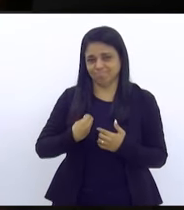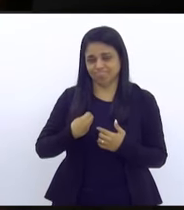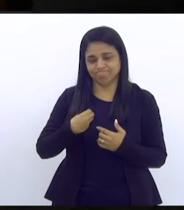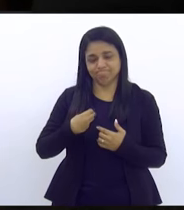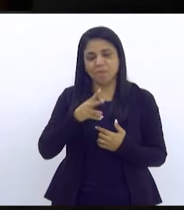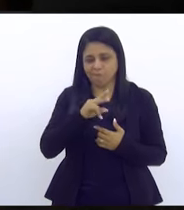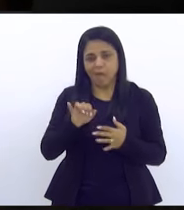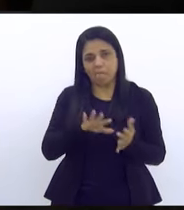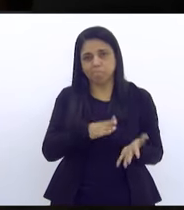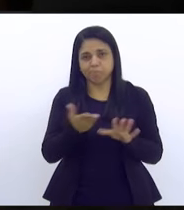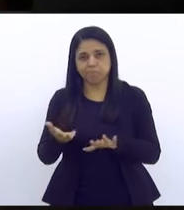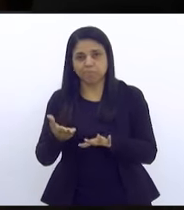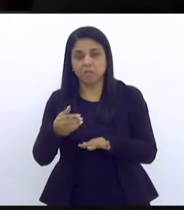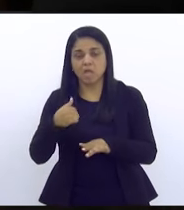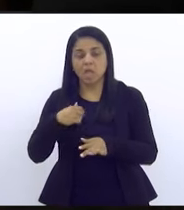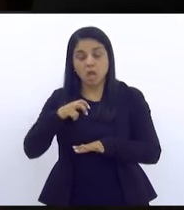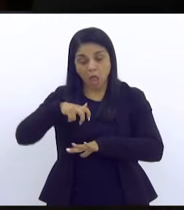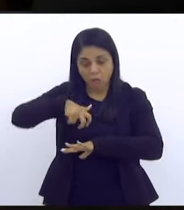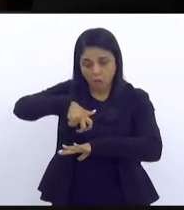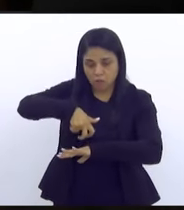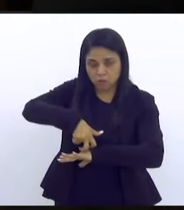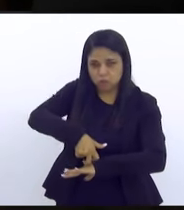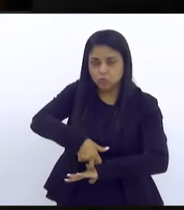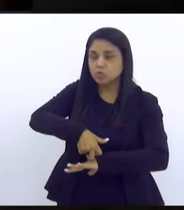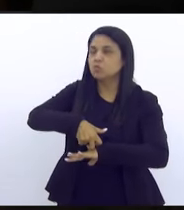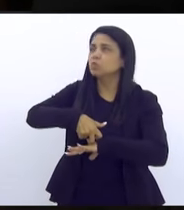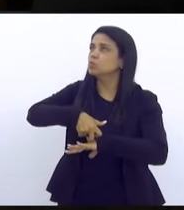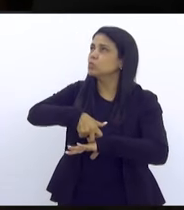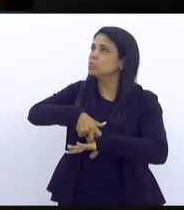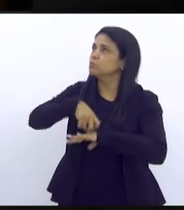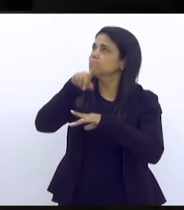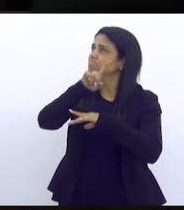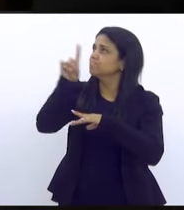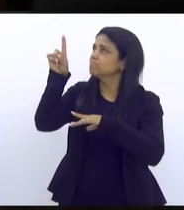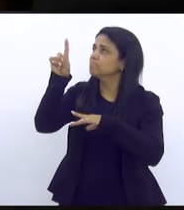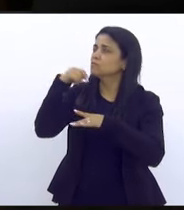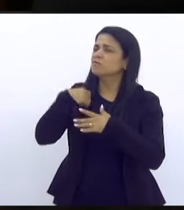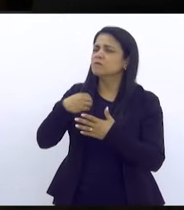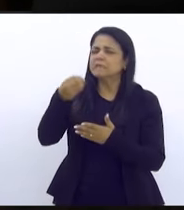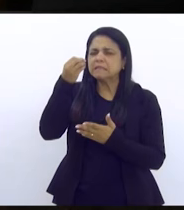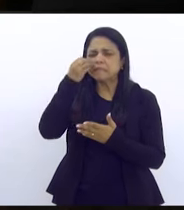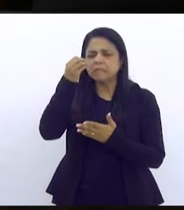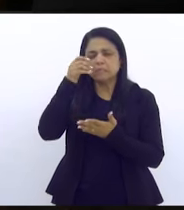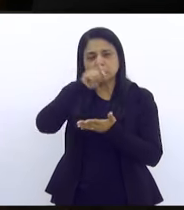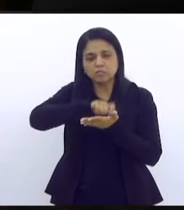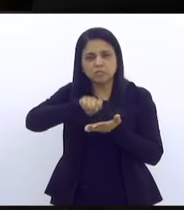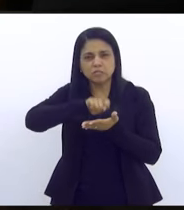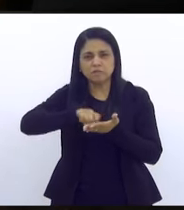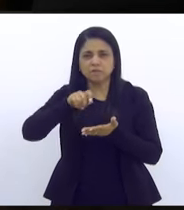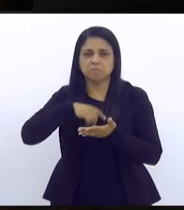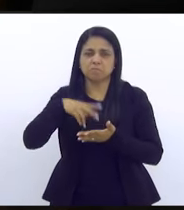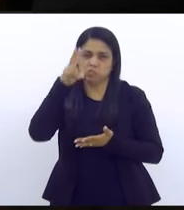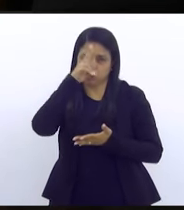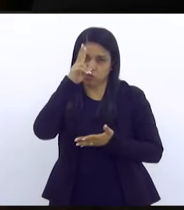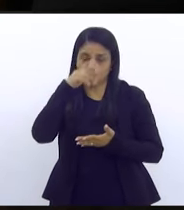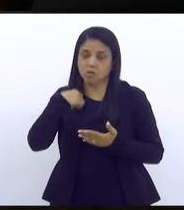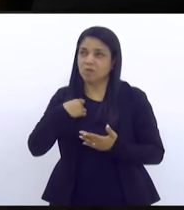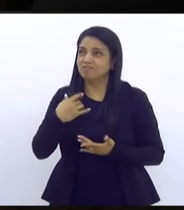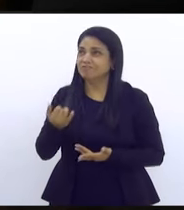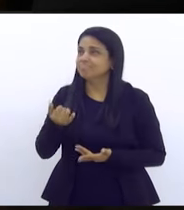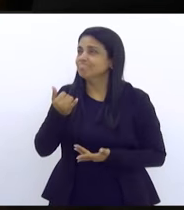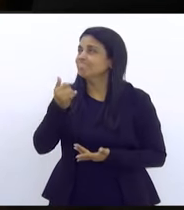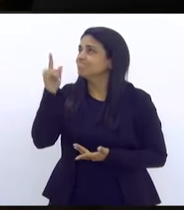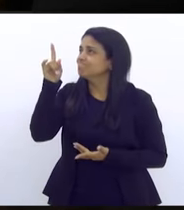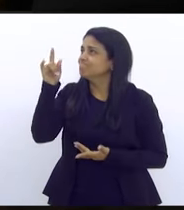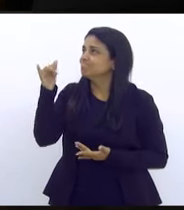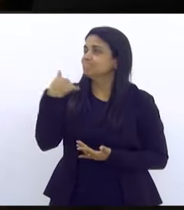ele, e ele disse que ajoelhou e só disse assim: Deus, eu fiquei tanto tempo tentando escrever minha história, eu acho que eu decepcionei o Senhor. E ele ouviu